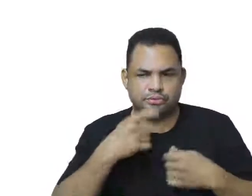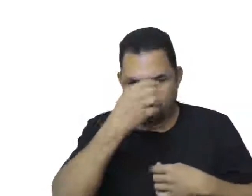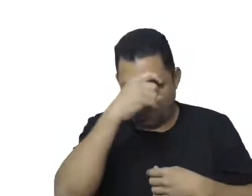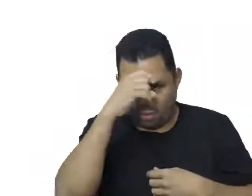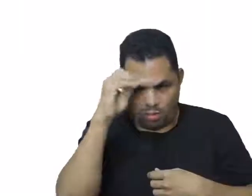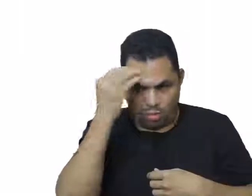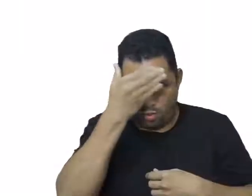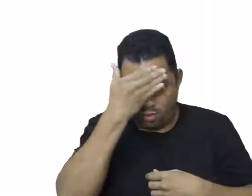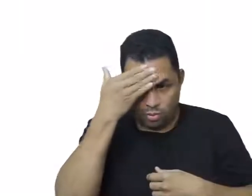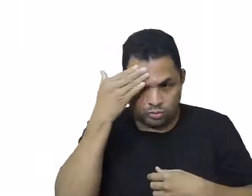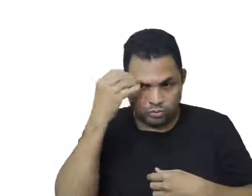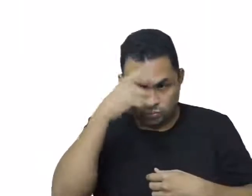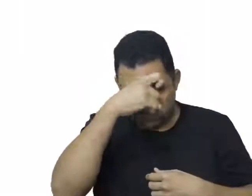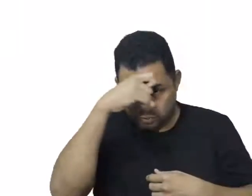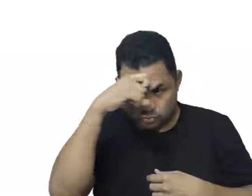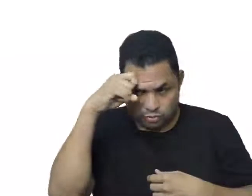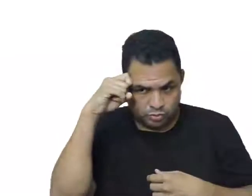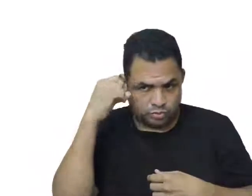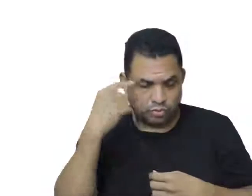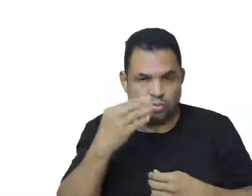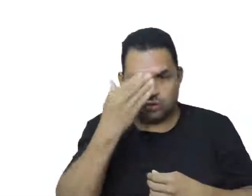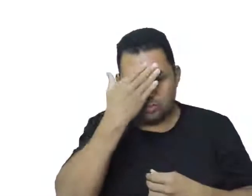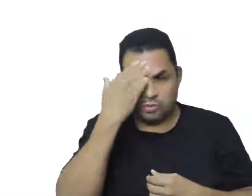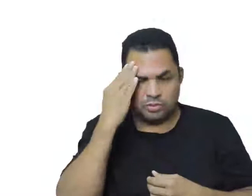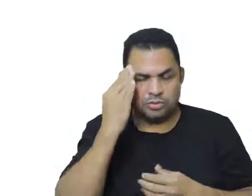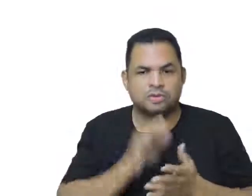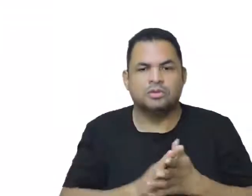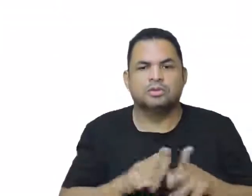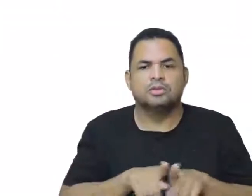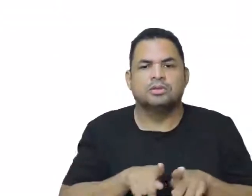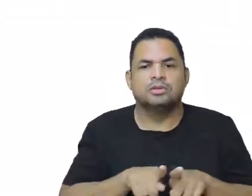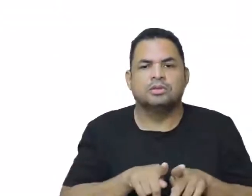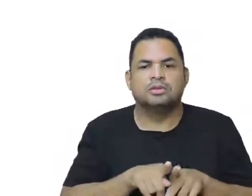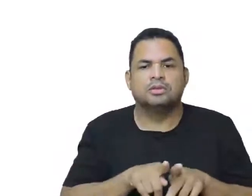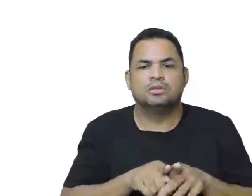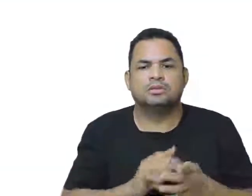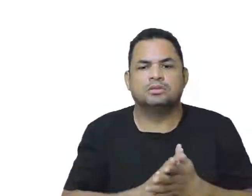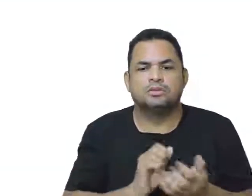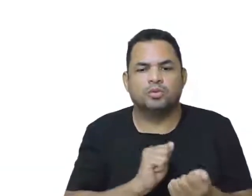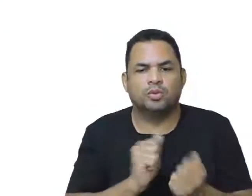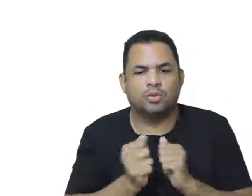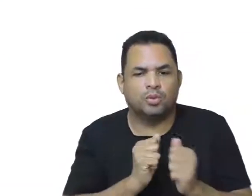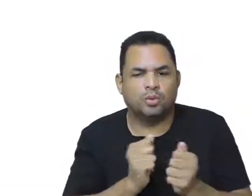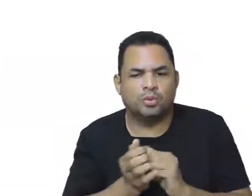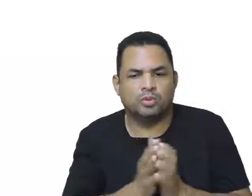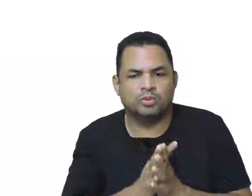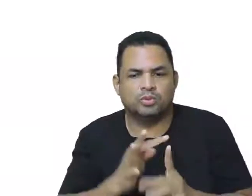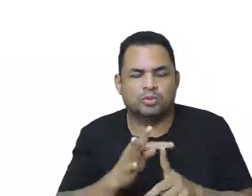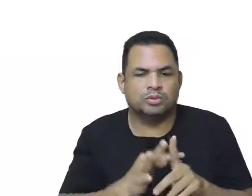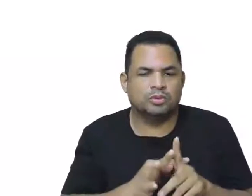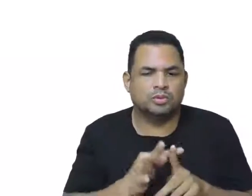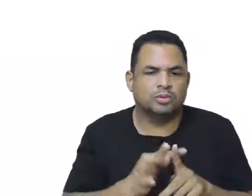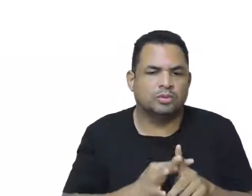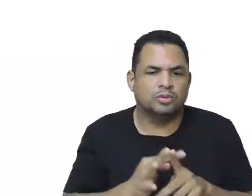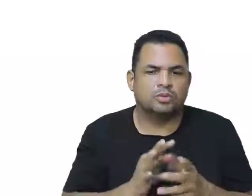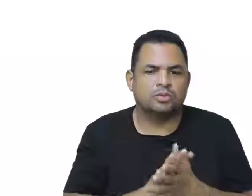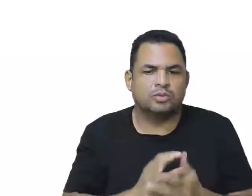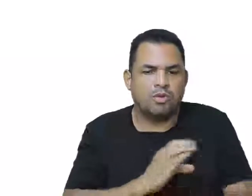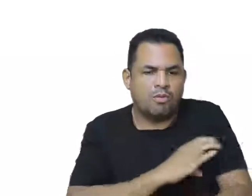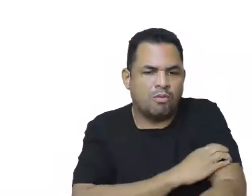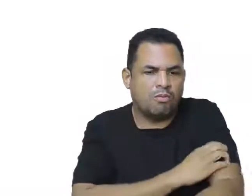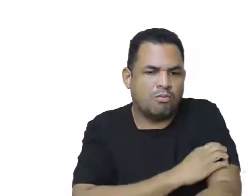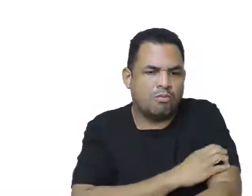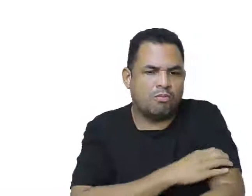tá? E esse suor também serve como uma forma aí de controle da temperatura, tá? Os